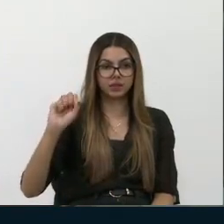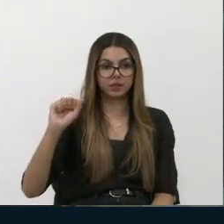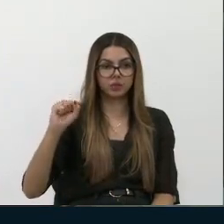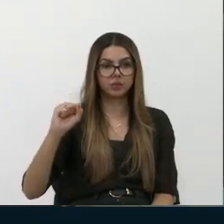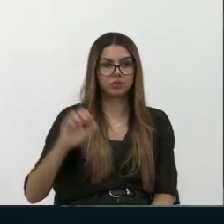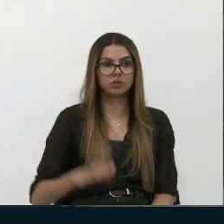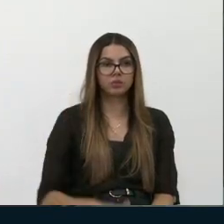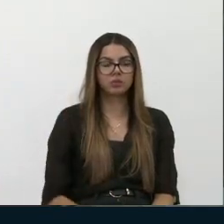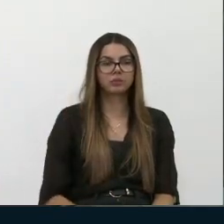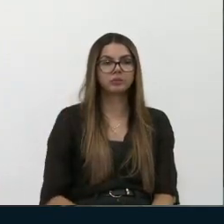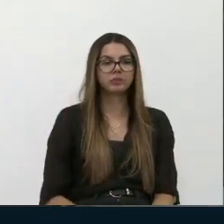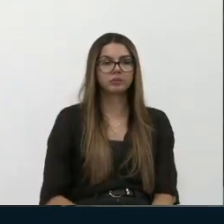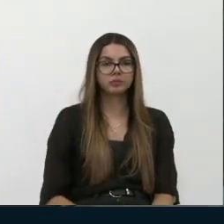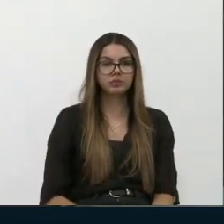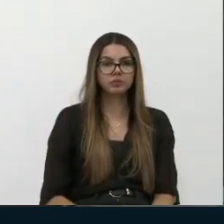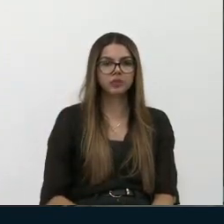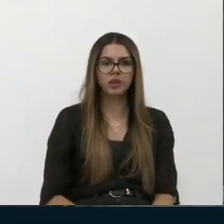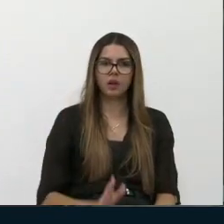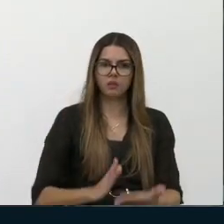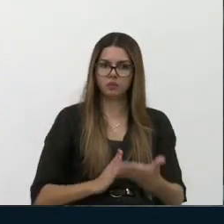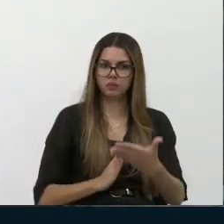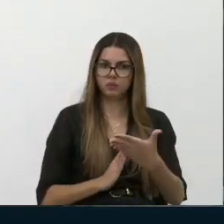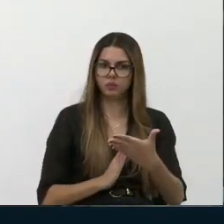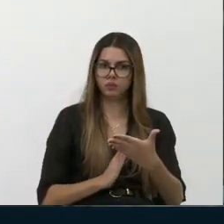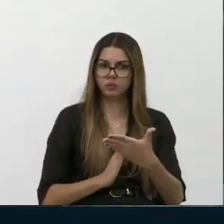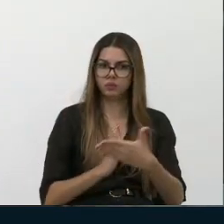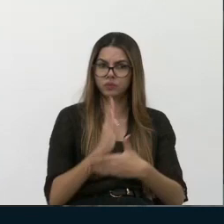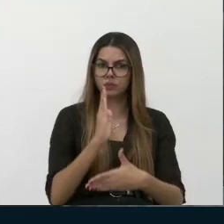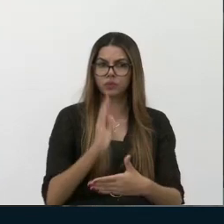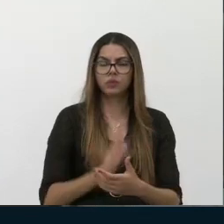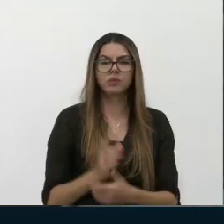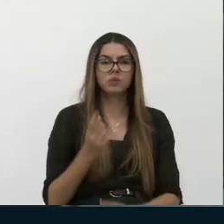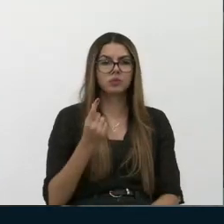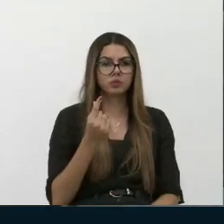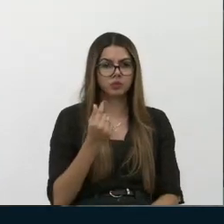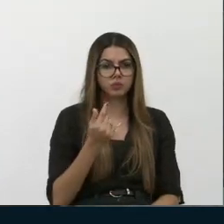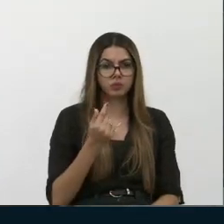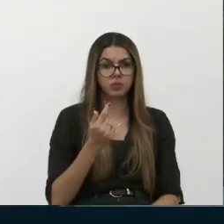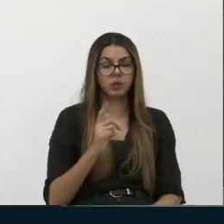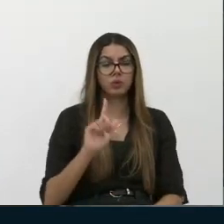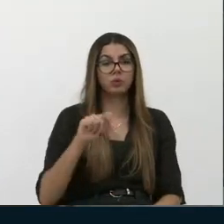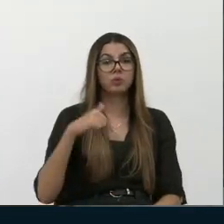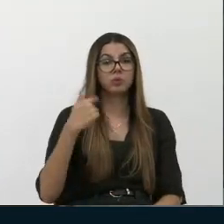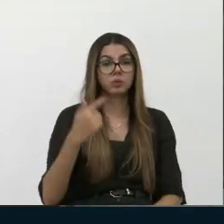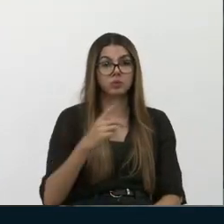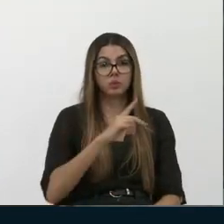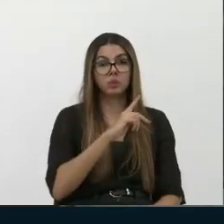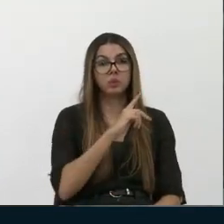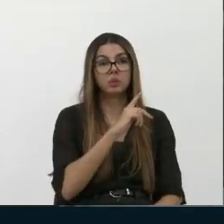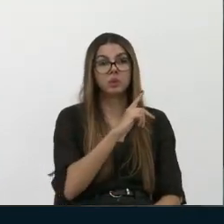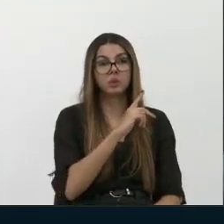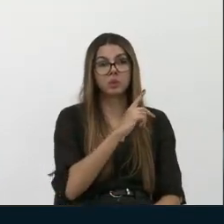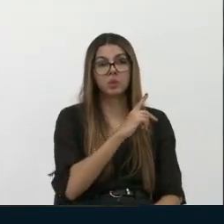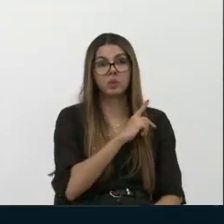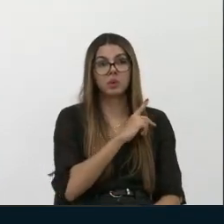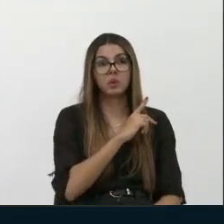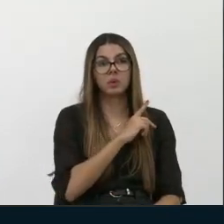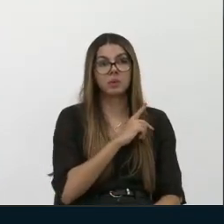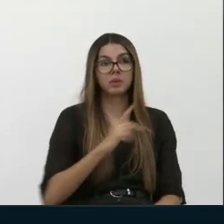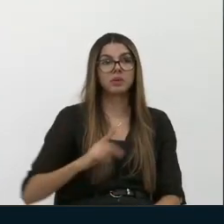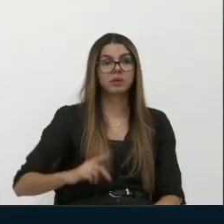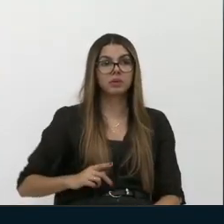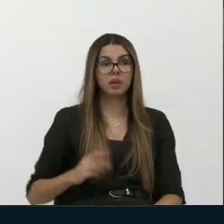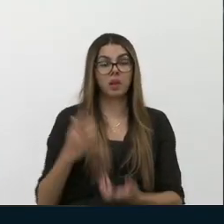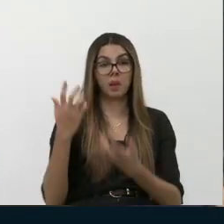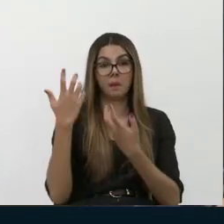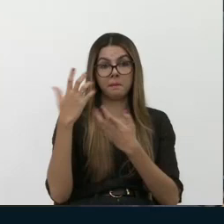ministério, aprovou os recursos para que o próximo presidente desse andamento. E hoje é realidade aí o trevo. Então,